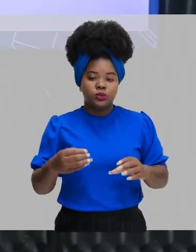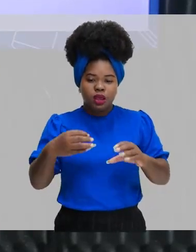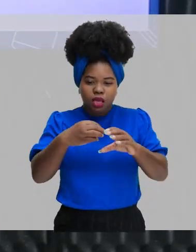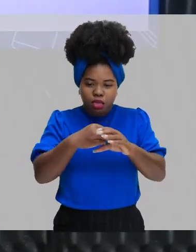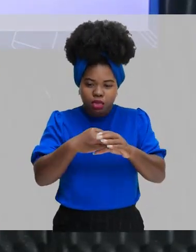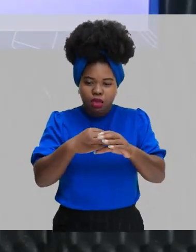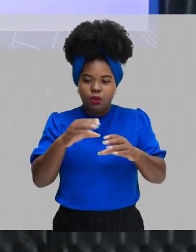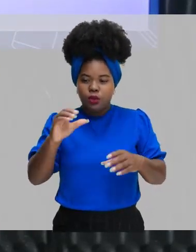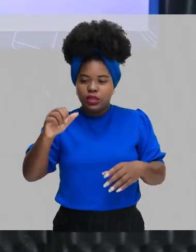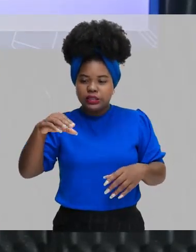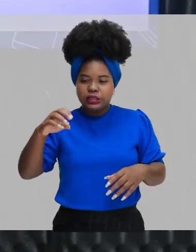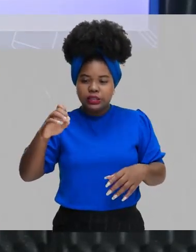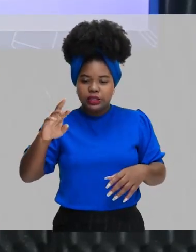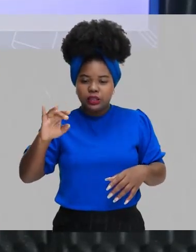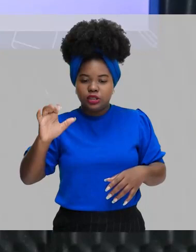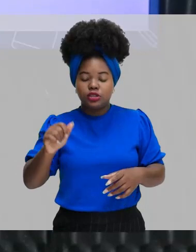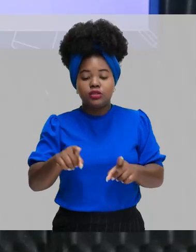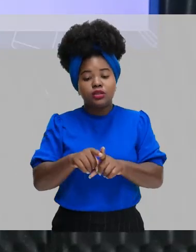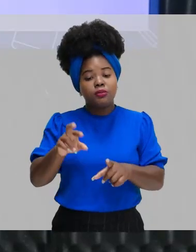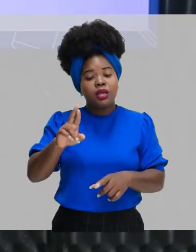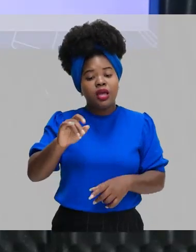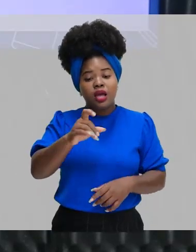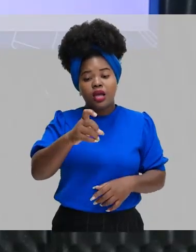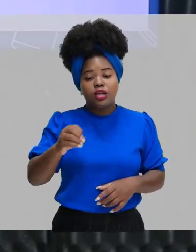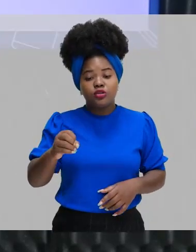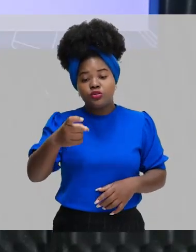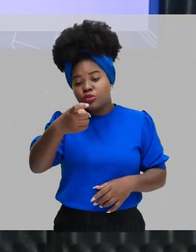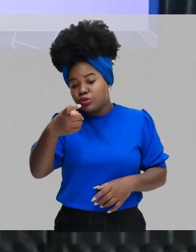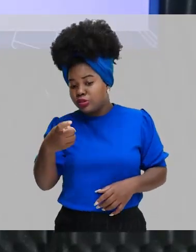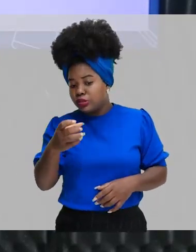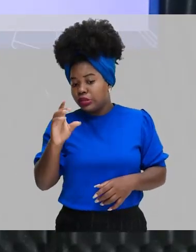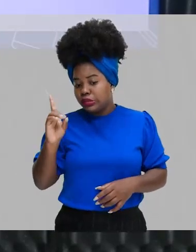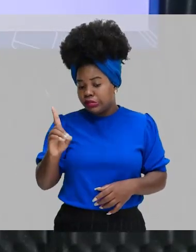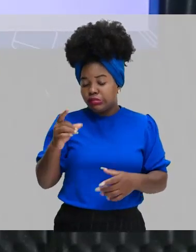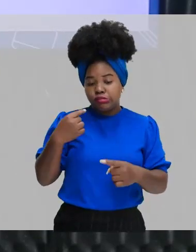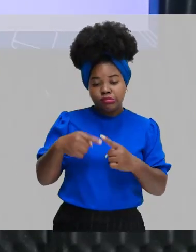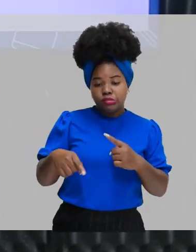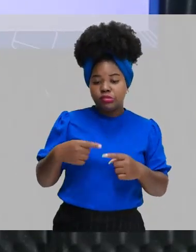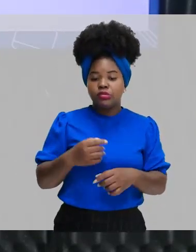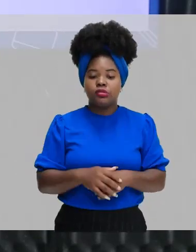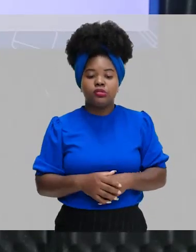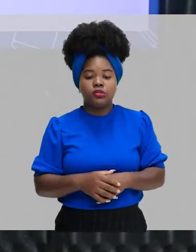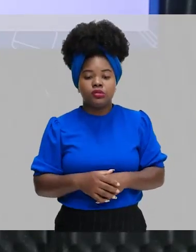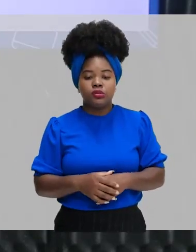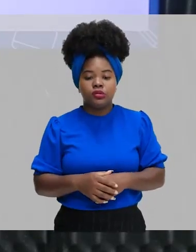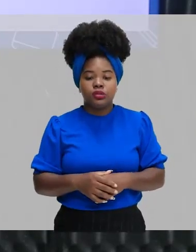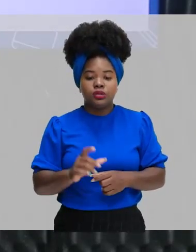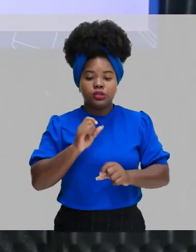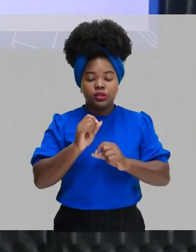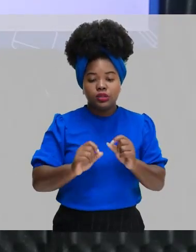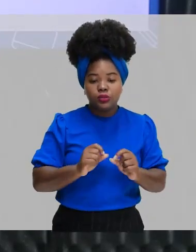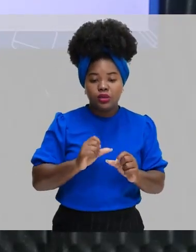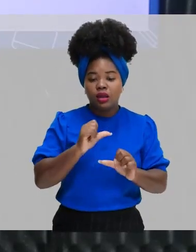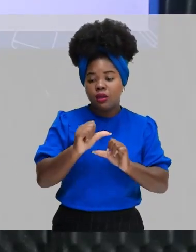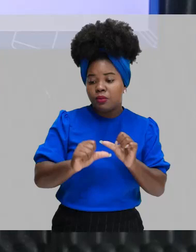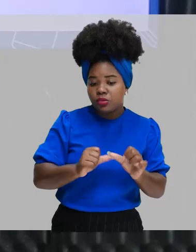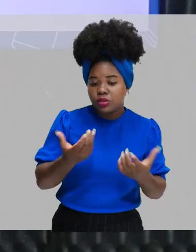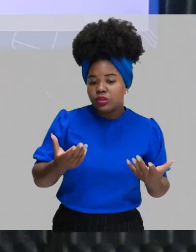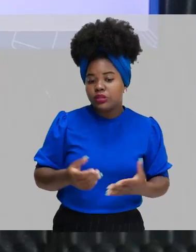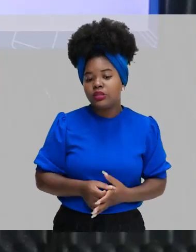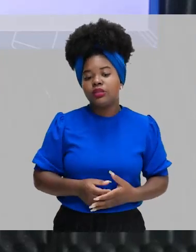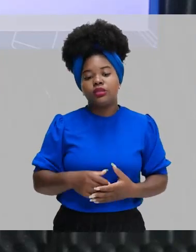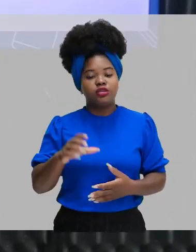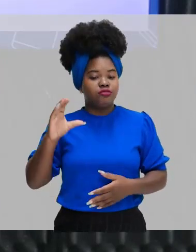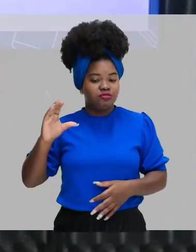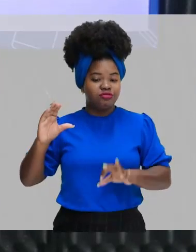cancerígenas e nem também os raios X na verdade os R x eles vão gerar mais é alterações então